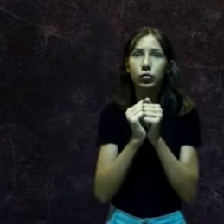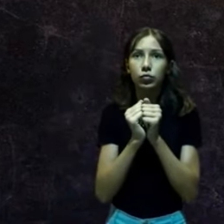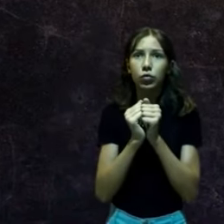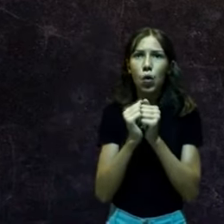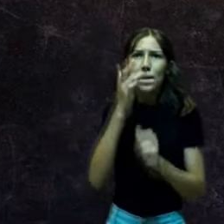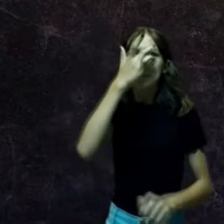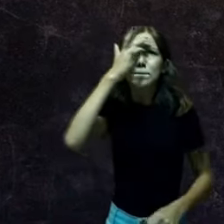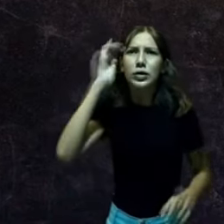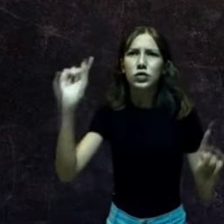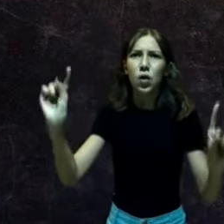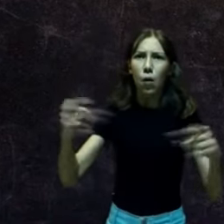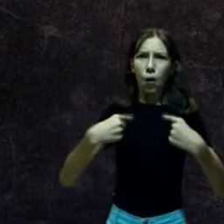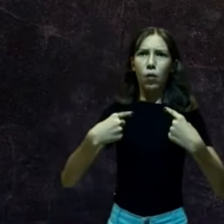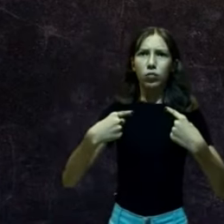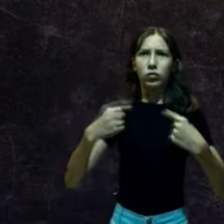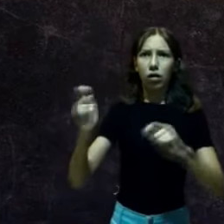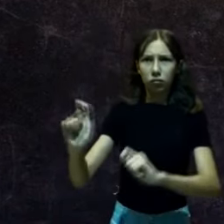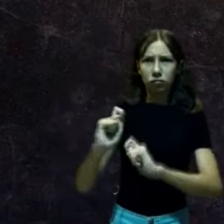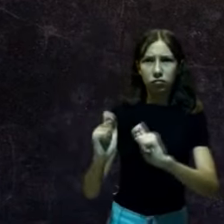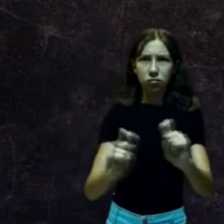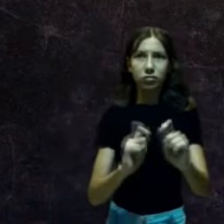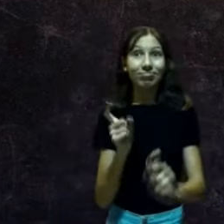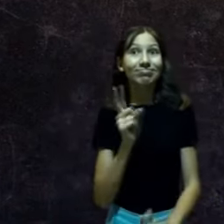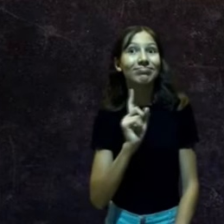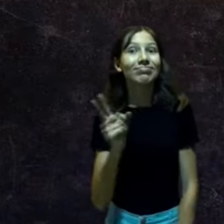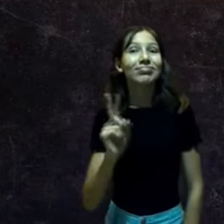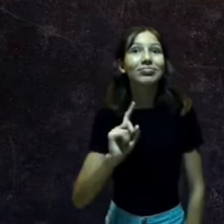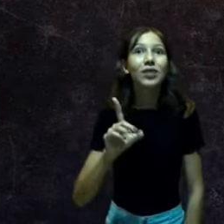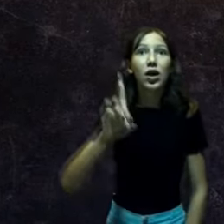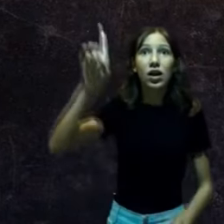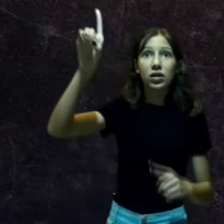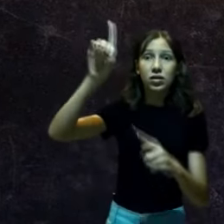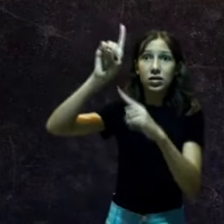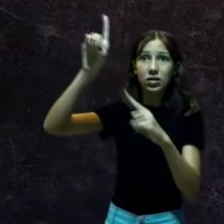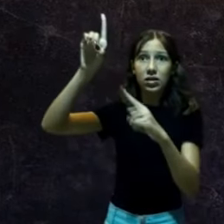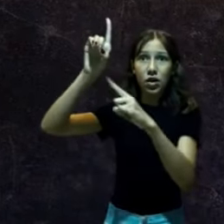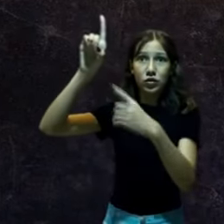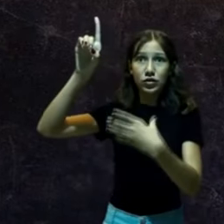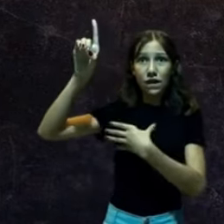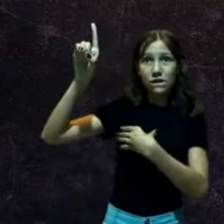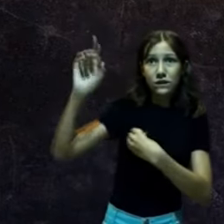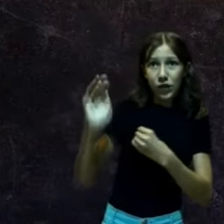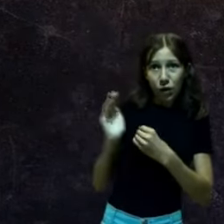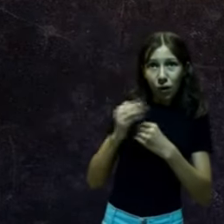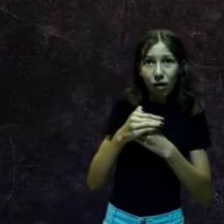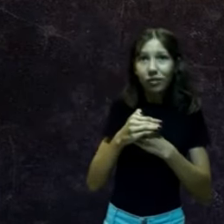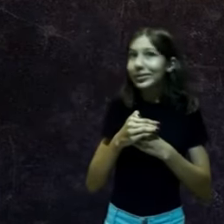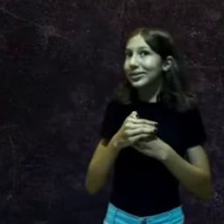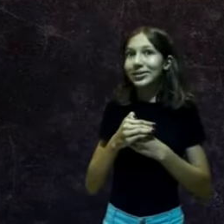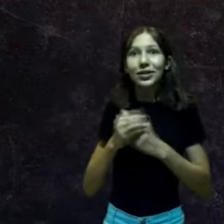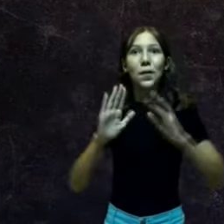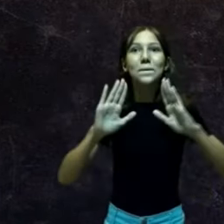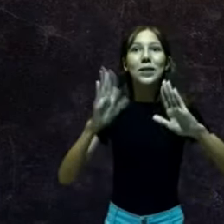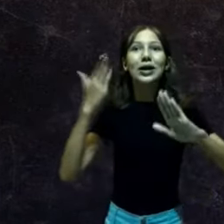Ele é generoso. Aquele que não poupou o seu próprio filho, mas por todos nós o